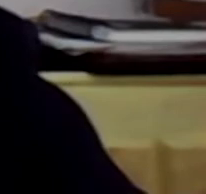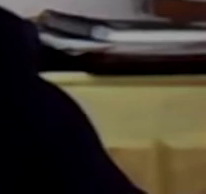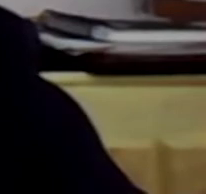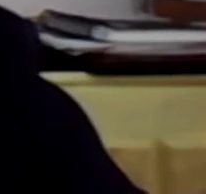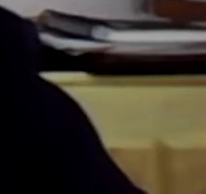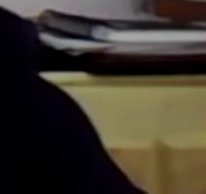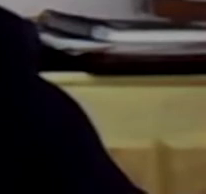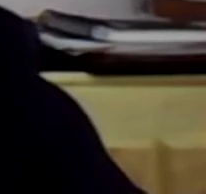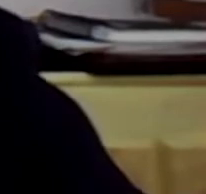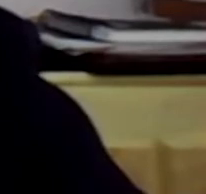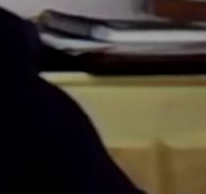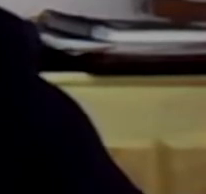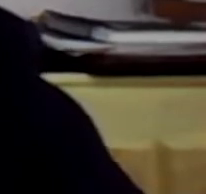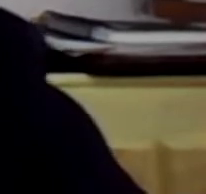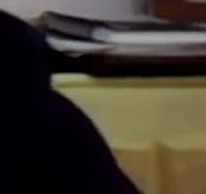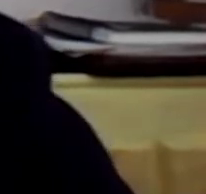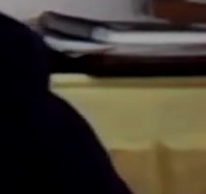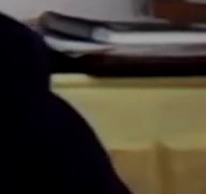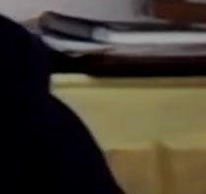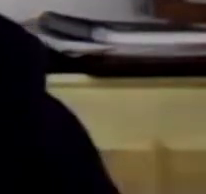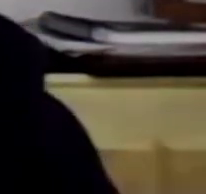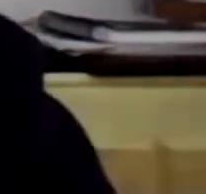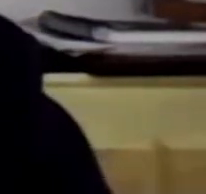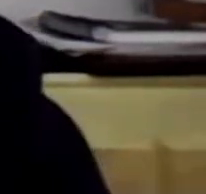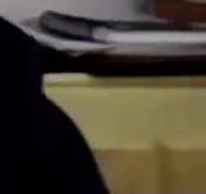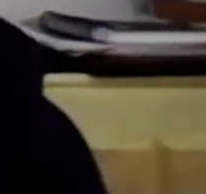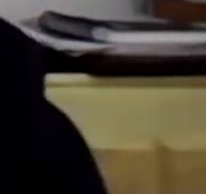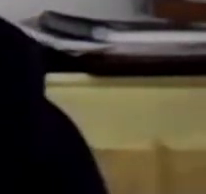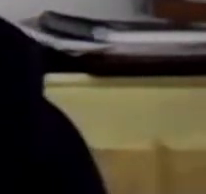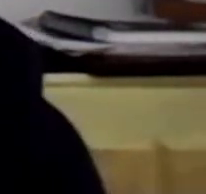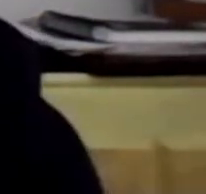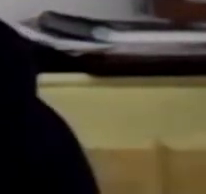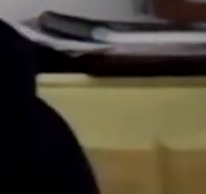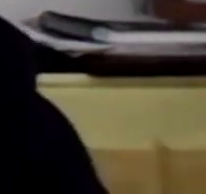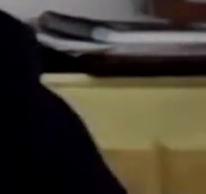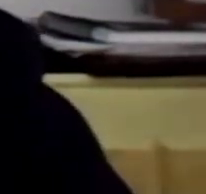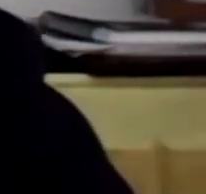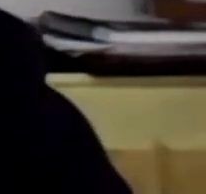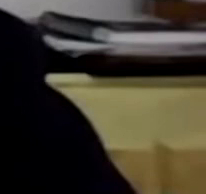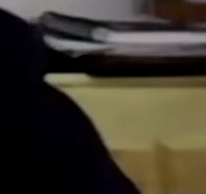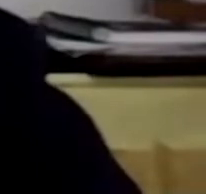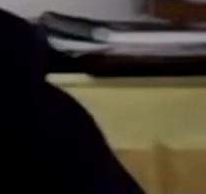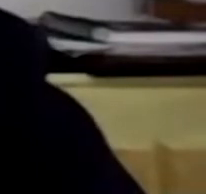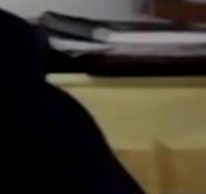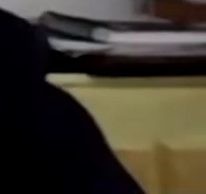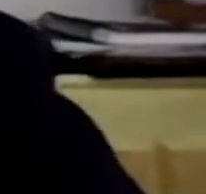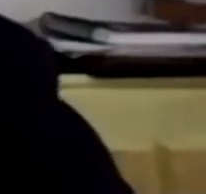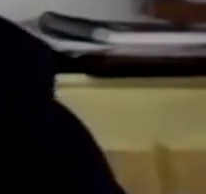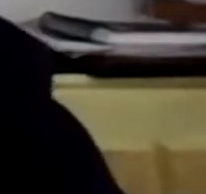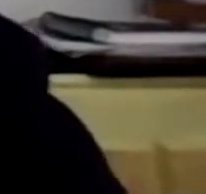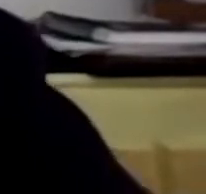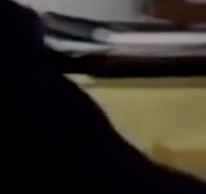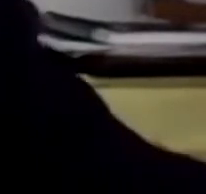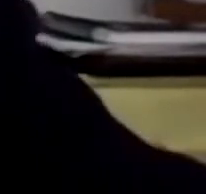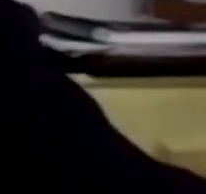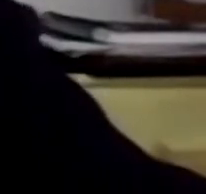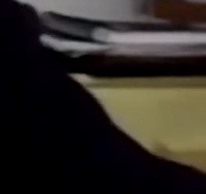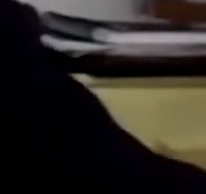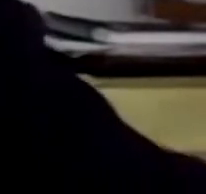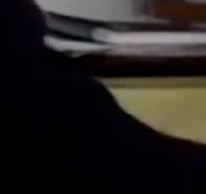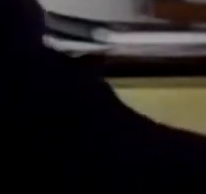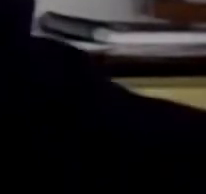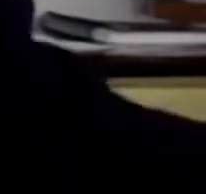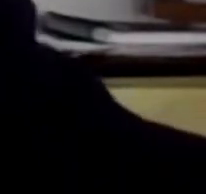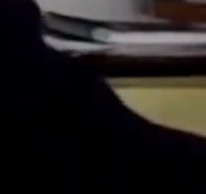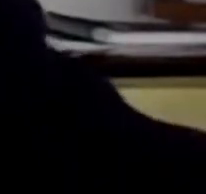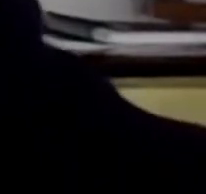carinho, sem dúvida nenhuma. Essa questão da Sanasa, por exemplo, precisamos ver o impacto disso e como é que